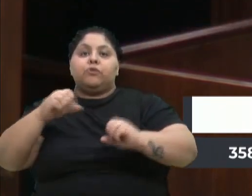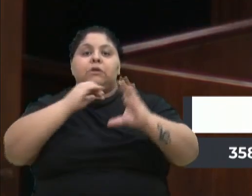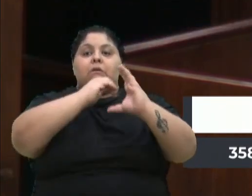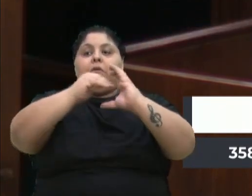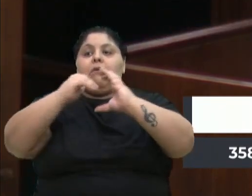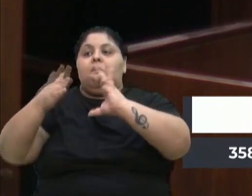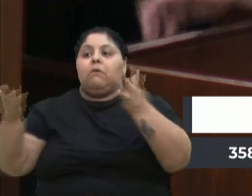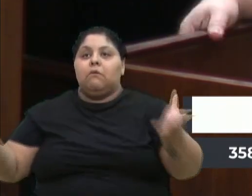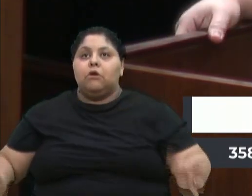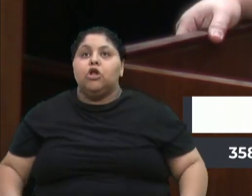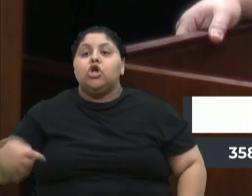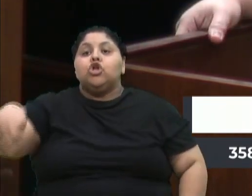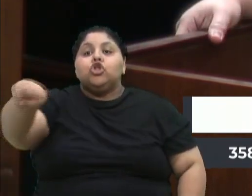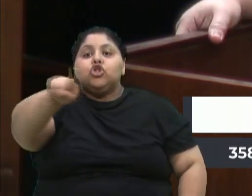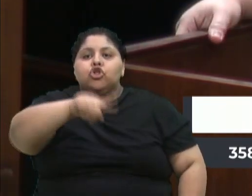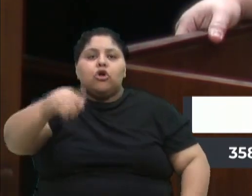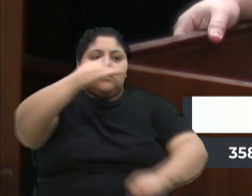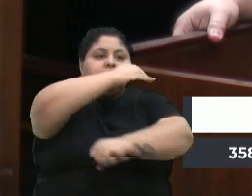estamos na rua.